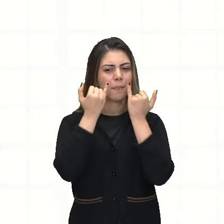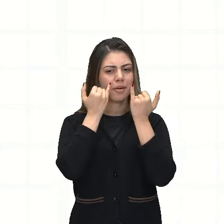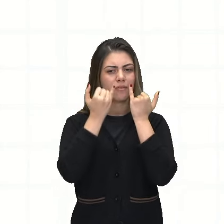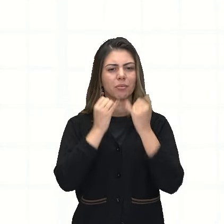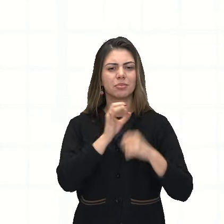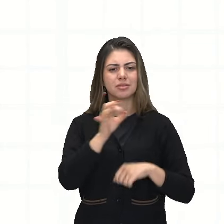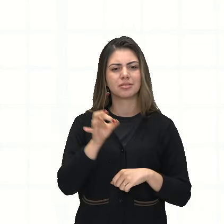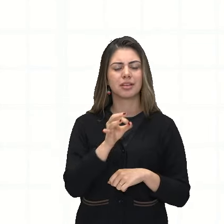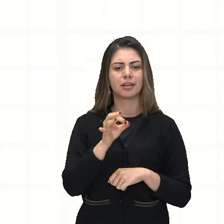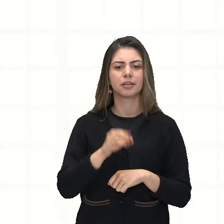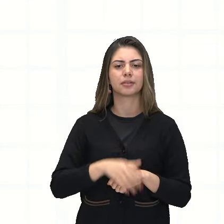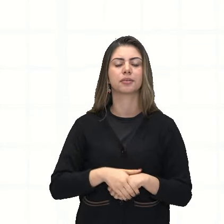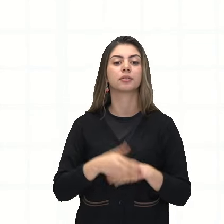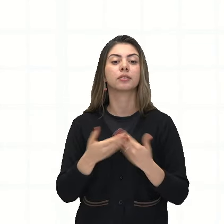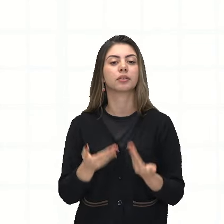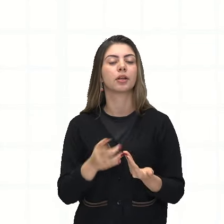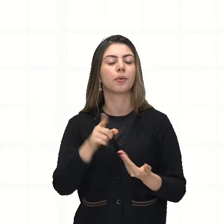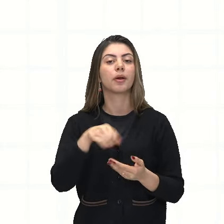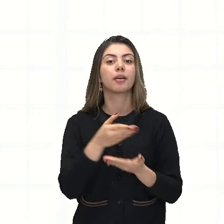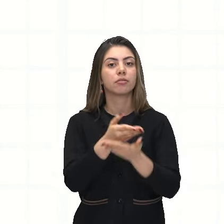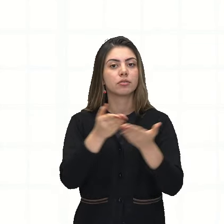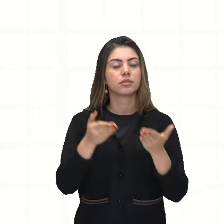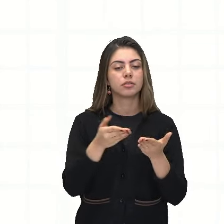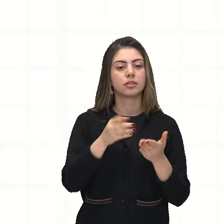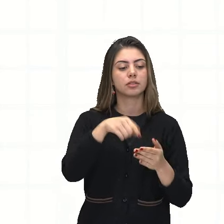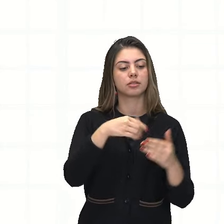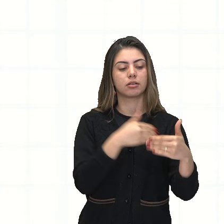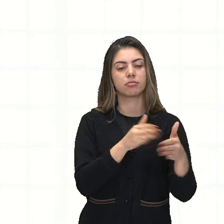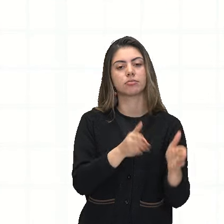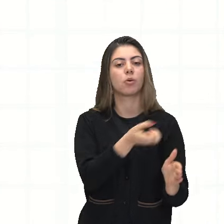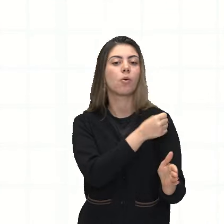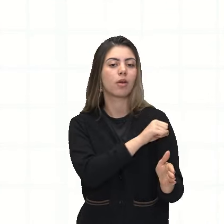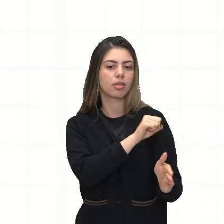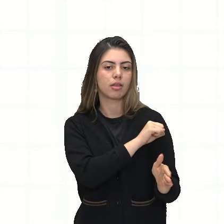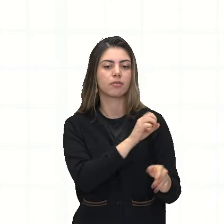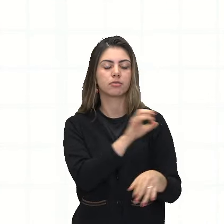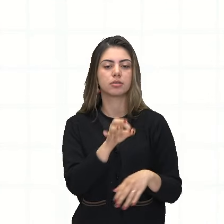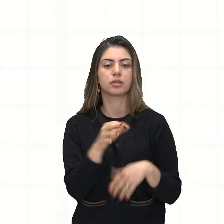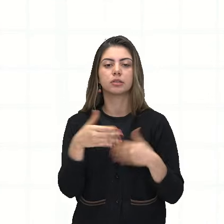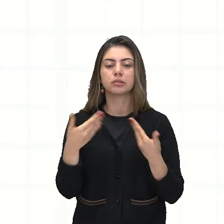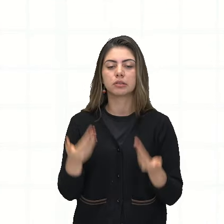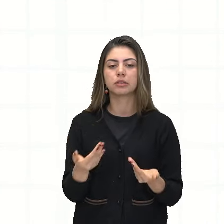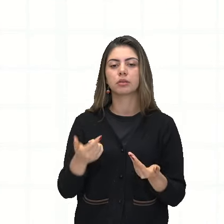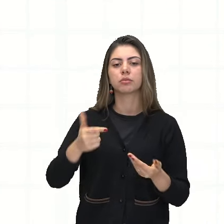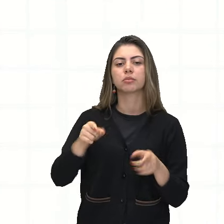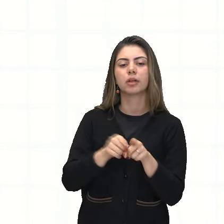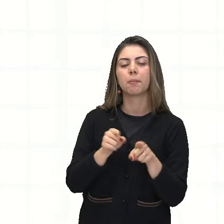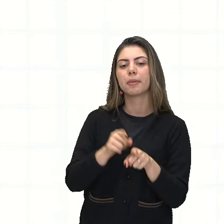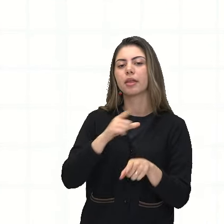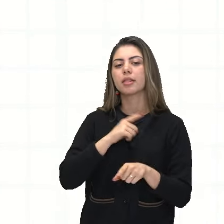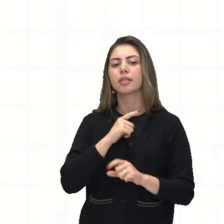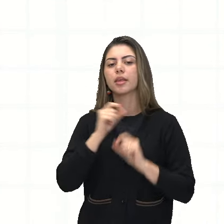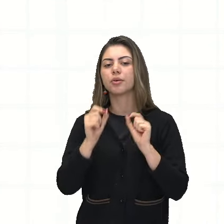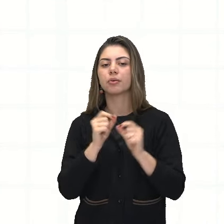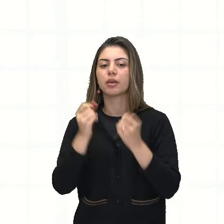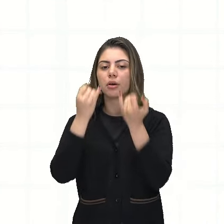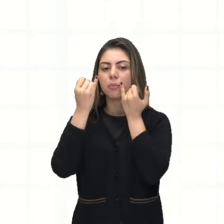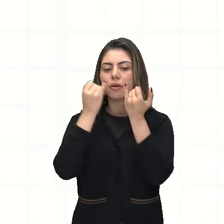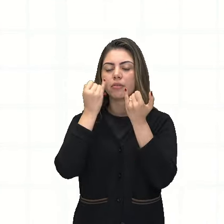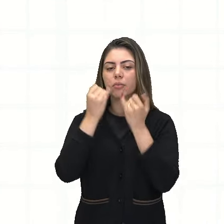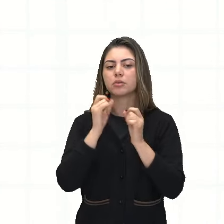de vocês, dos 8º anos, certo? E logo mais tem uma ideia